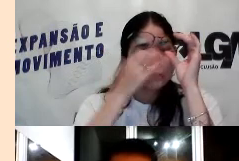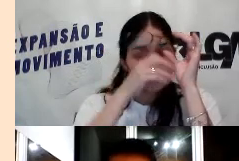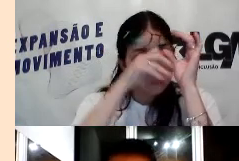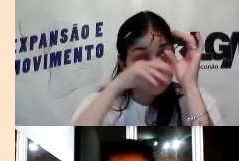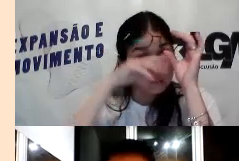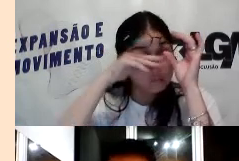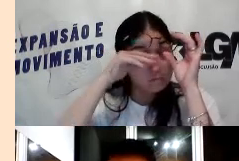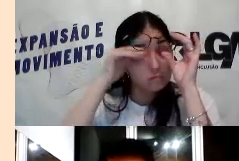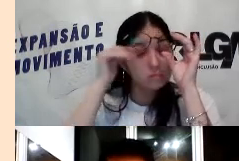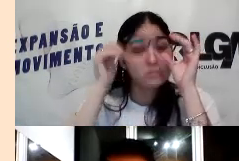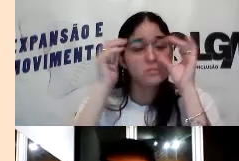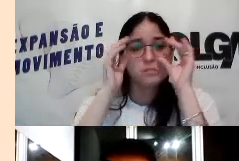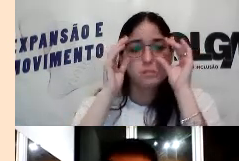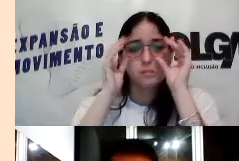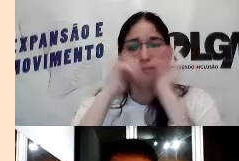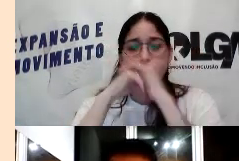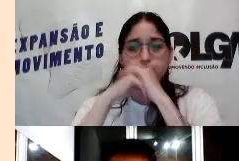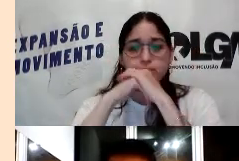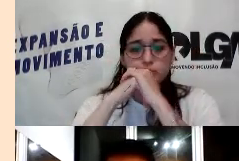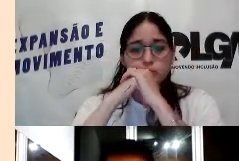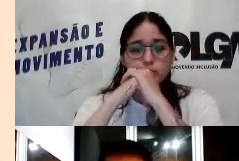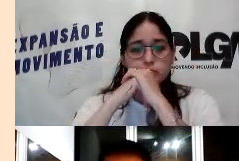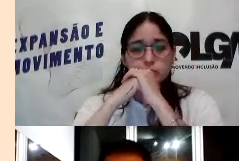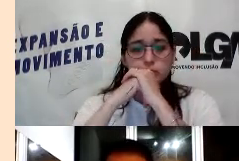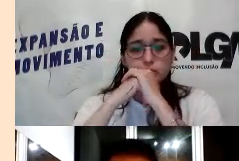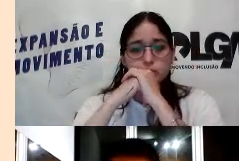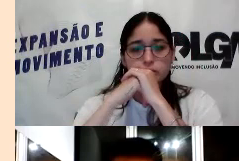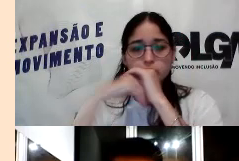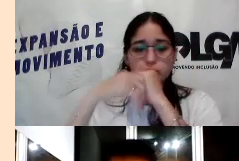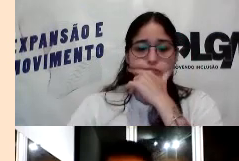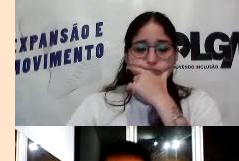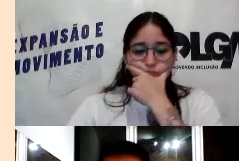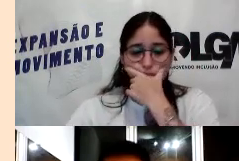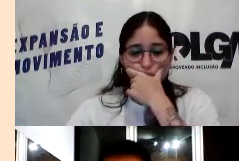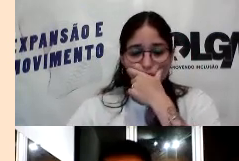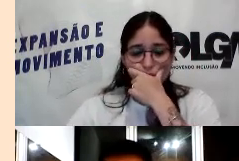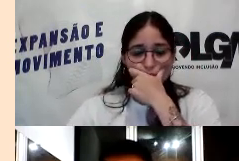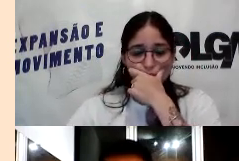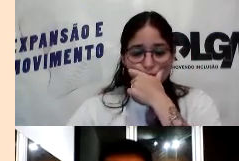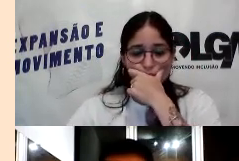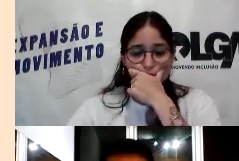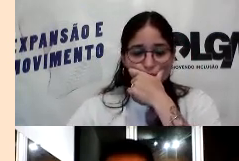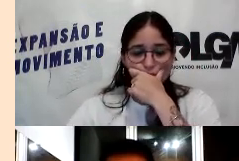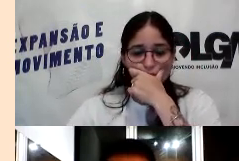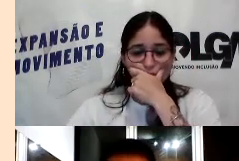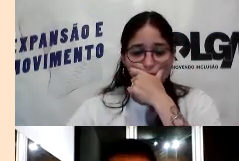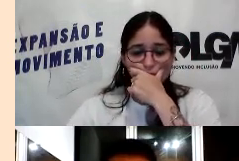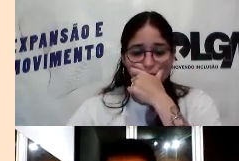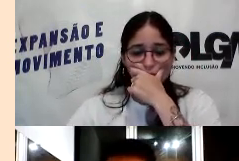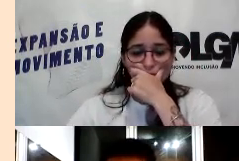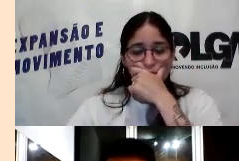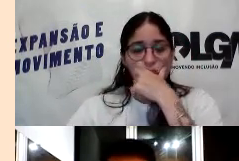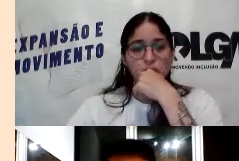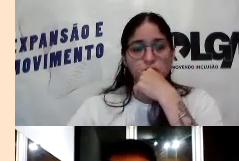seu bebê. É estar com esse bebê no seu colo. Foram 9 meses esperando o Felipe chegar, e naquela primeira hora,